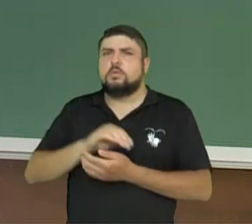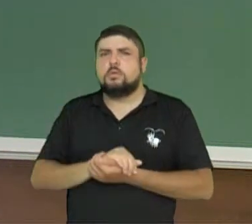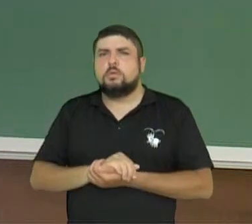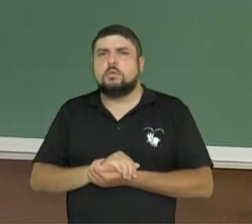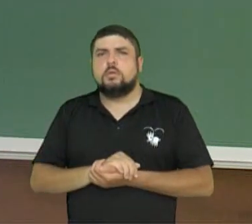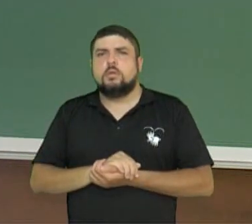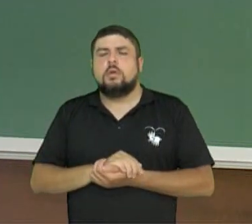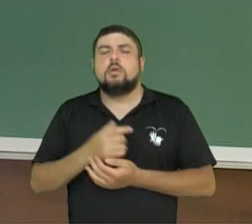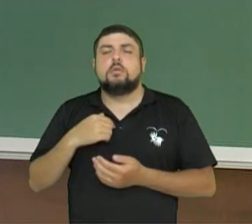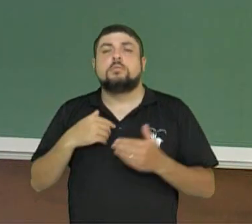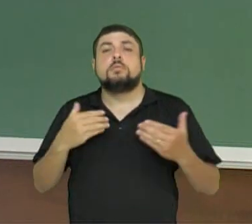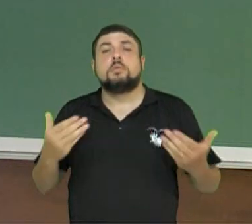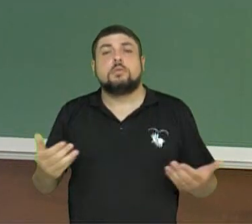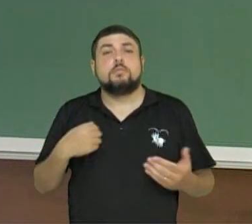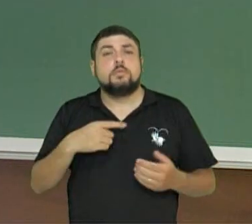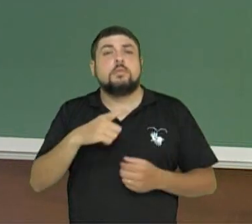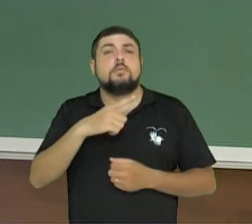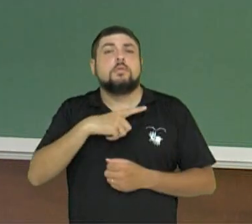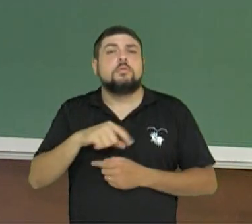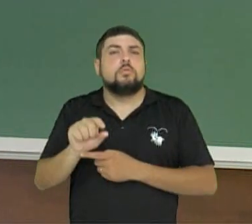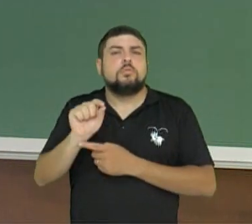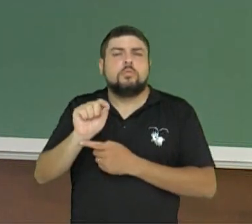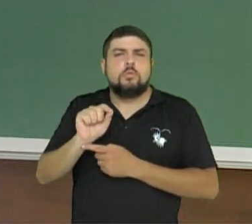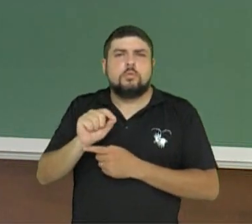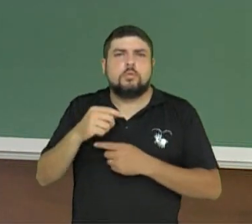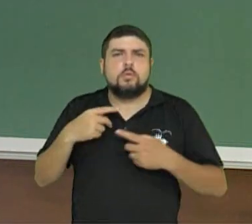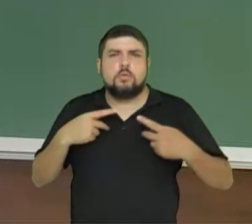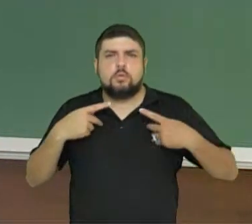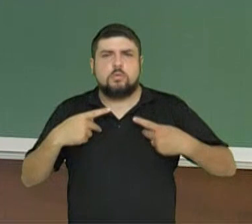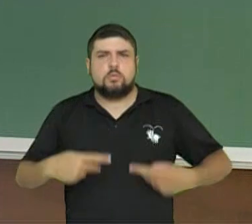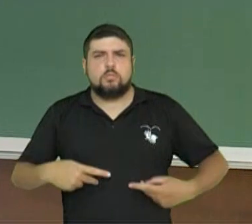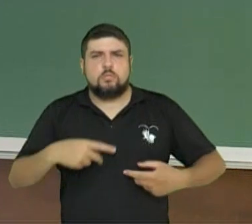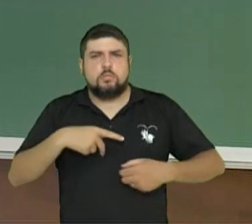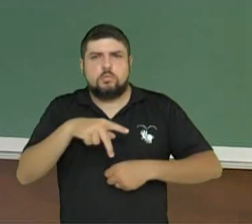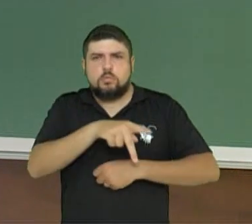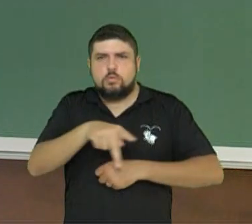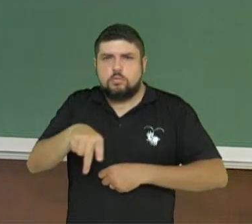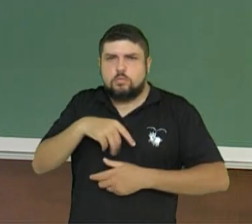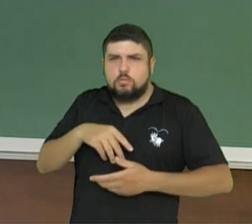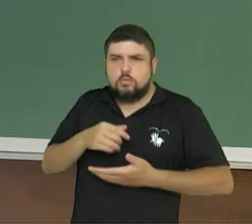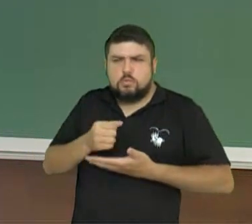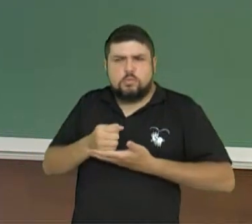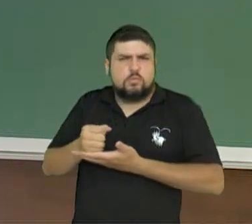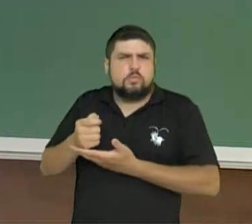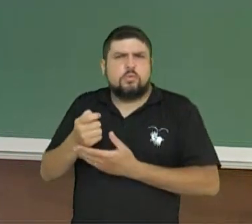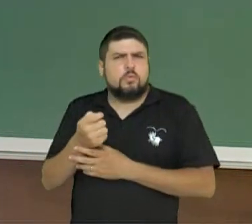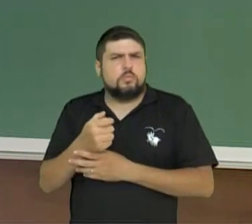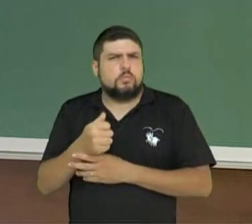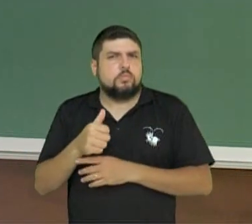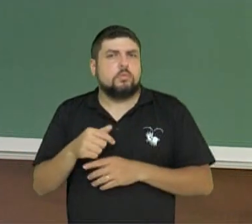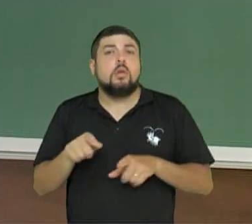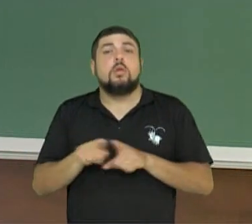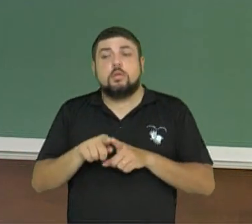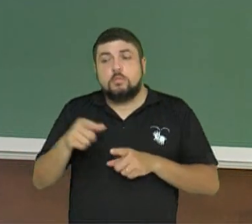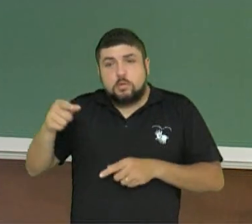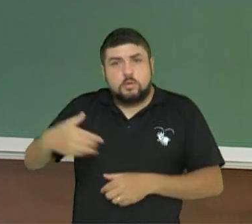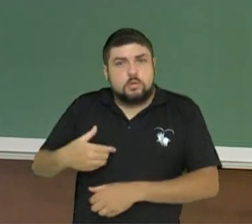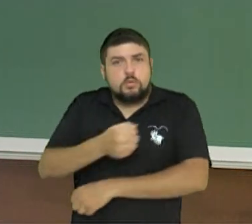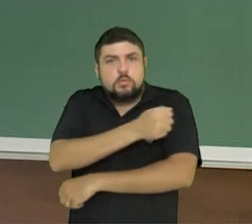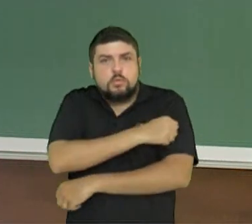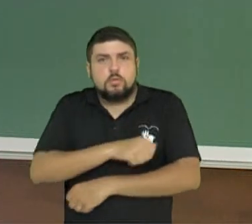gente tem? Uma junção aí de uma postura da professora que não ajuda muito e da postura do